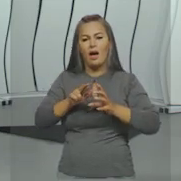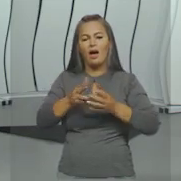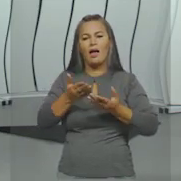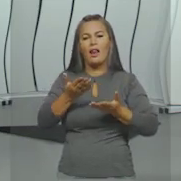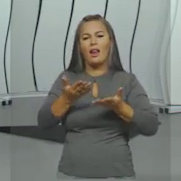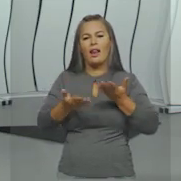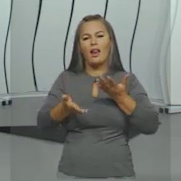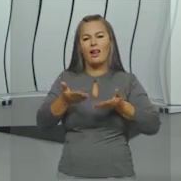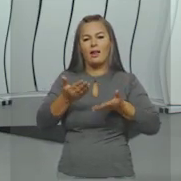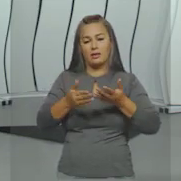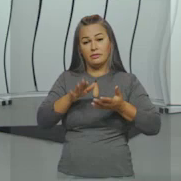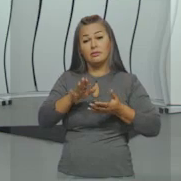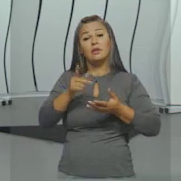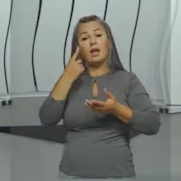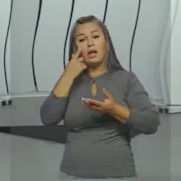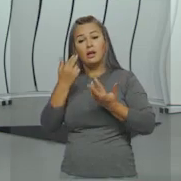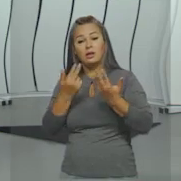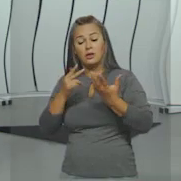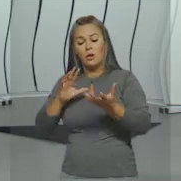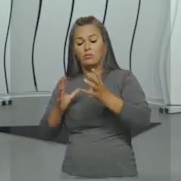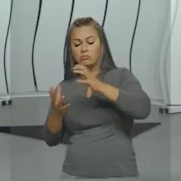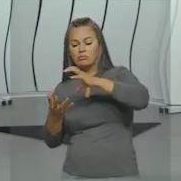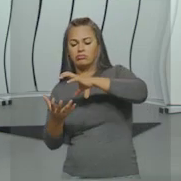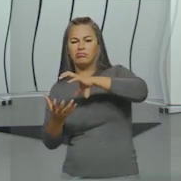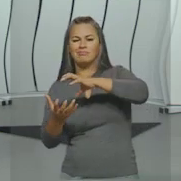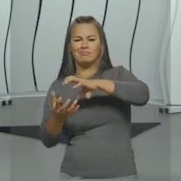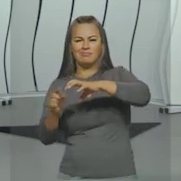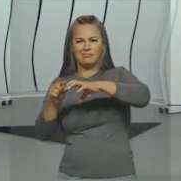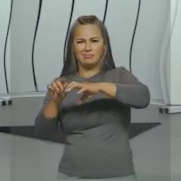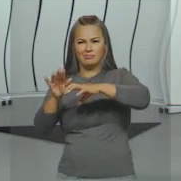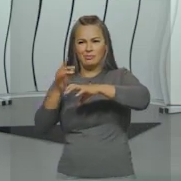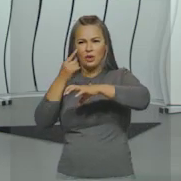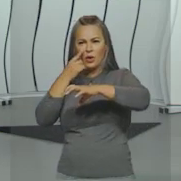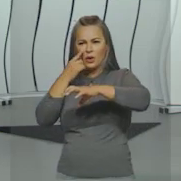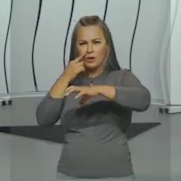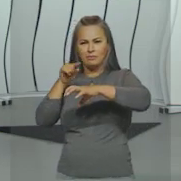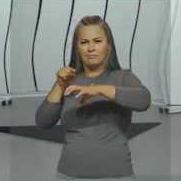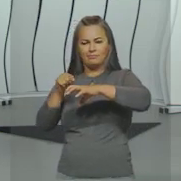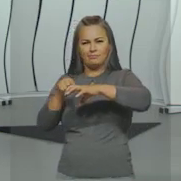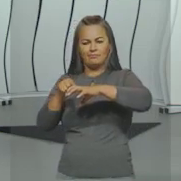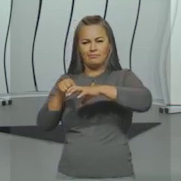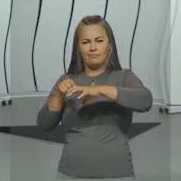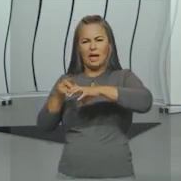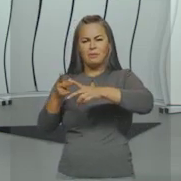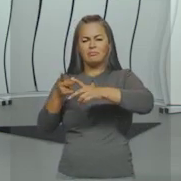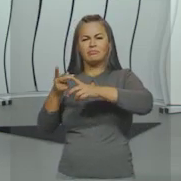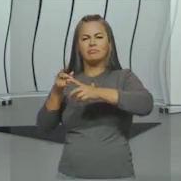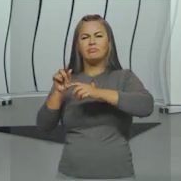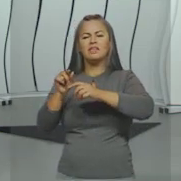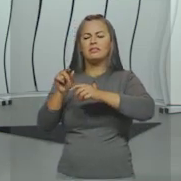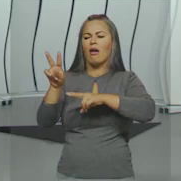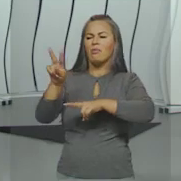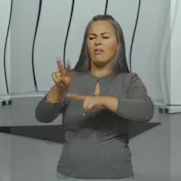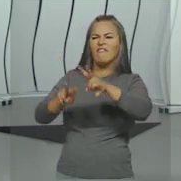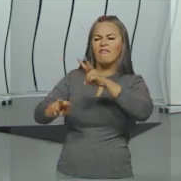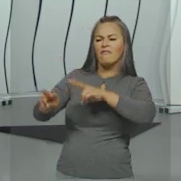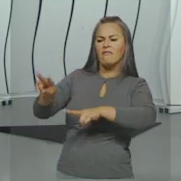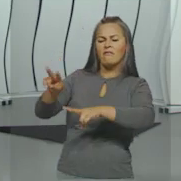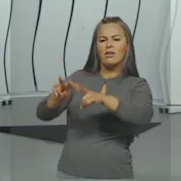está relacionada com a formação de ventos. Já pensou o que é o vento na sua vida? Já pensou o que é o vento? De onde que vem o